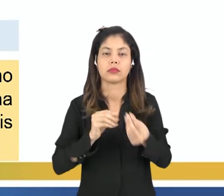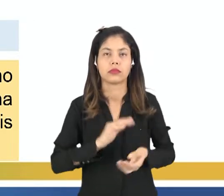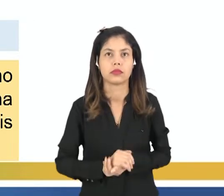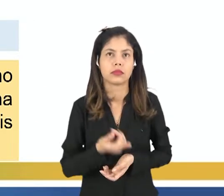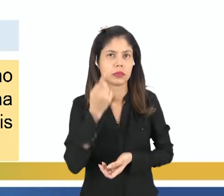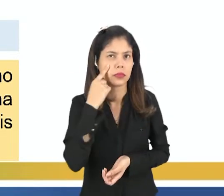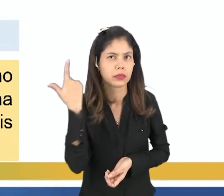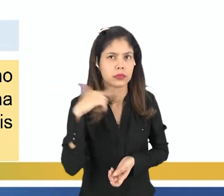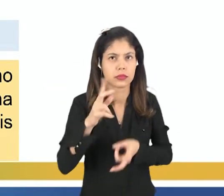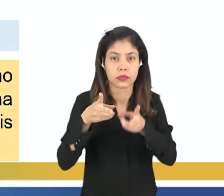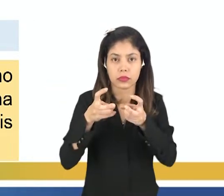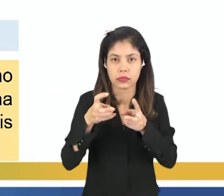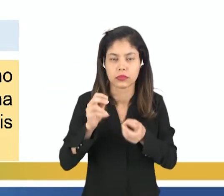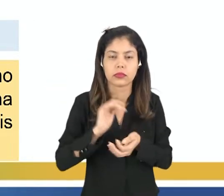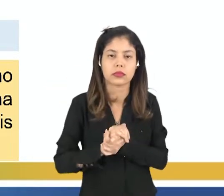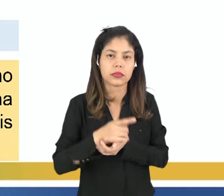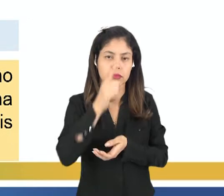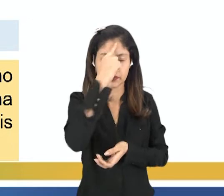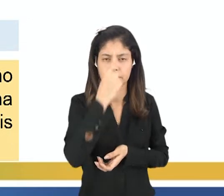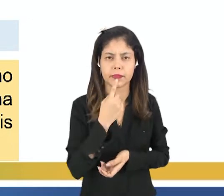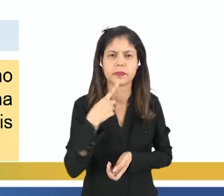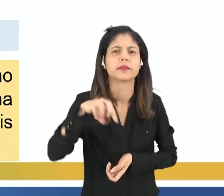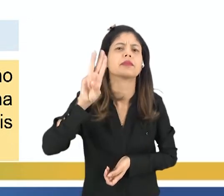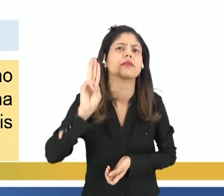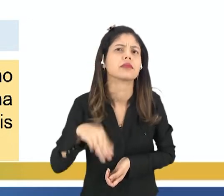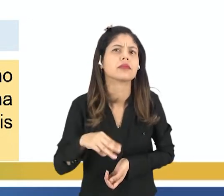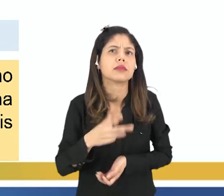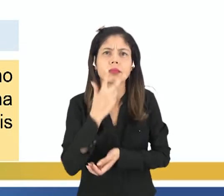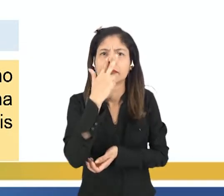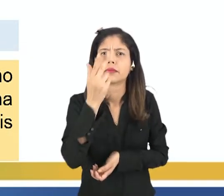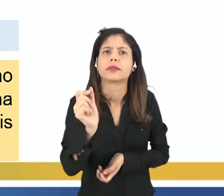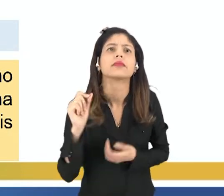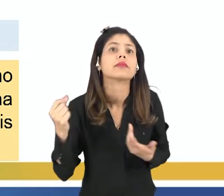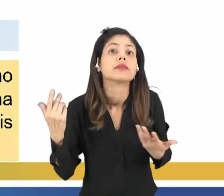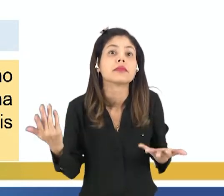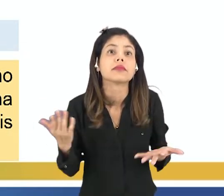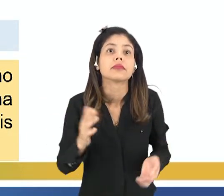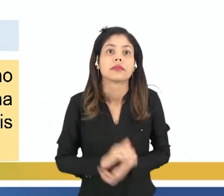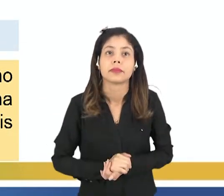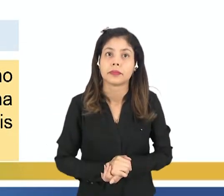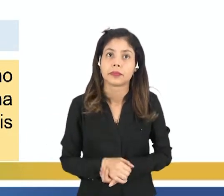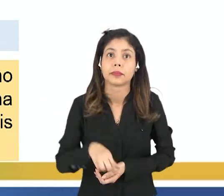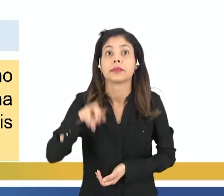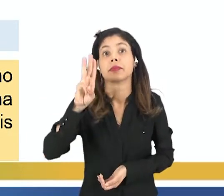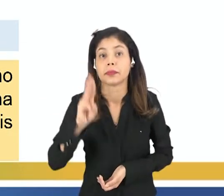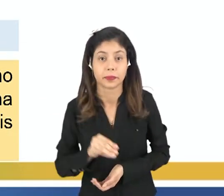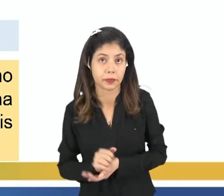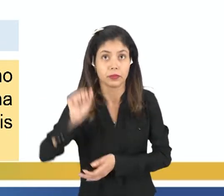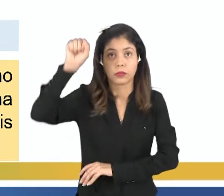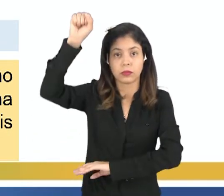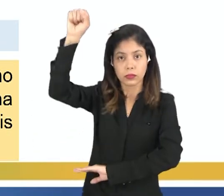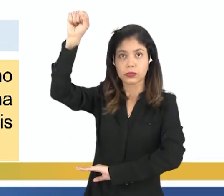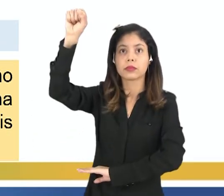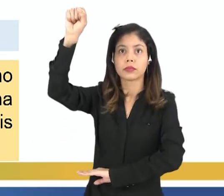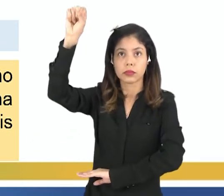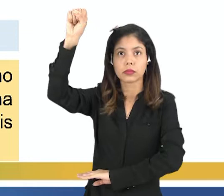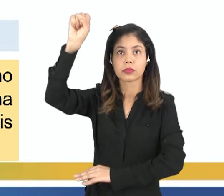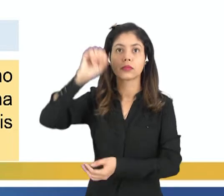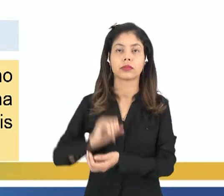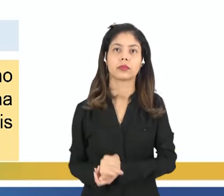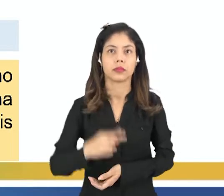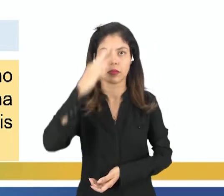Vocês conseguiram perceber essa imagem? Quem é o homem que aparece na imagem? Quem aparece na imagem é Nelson